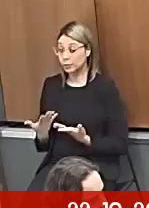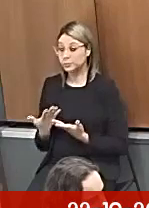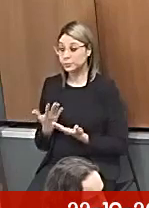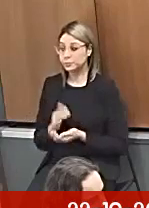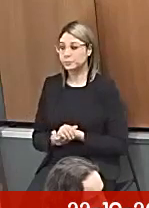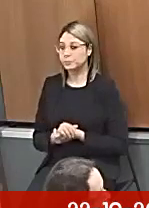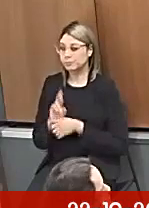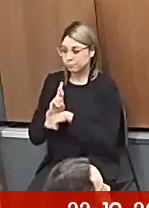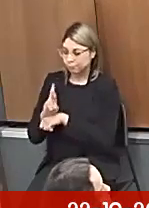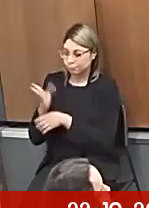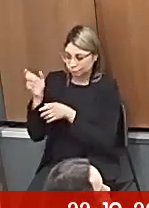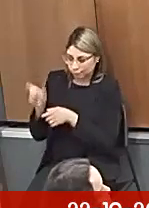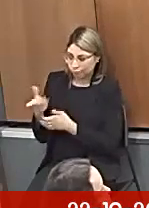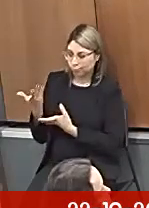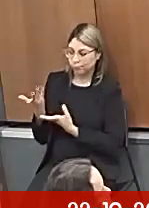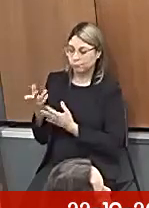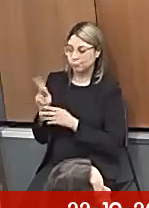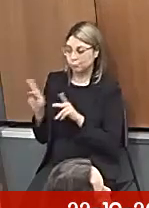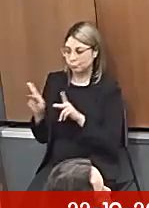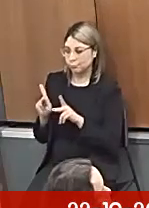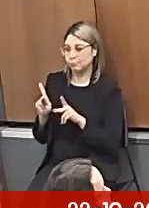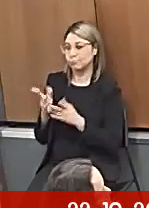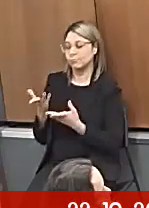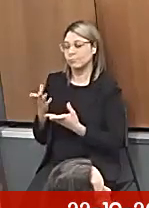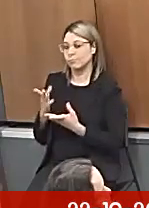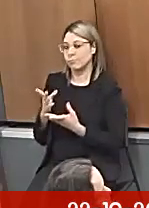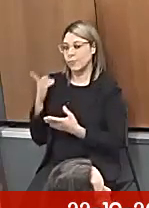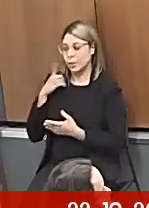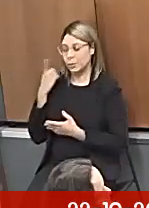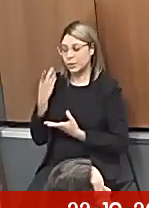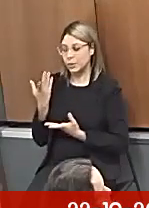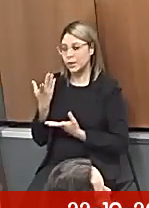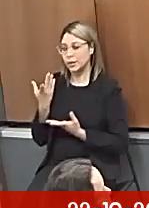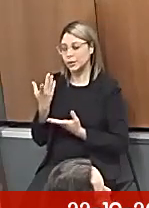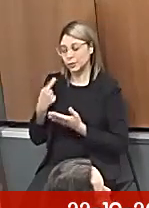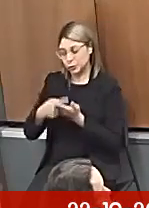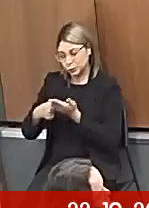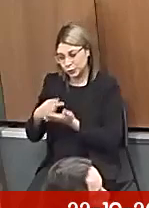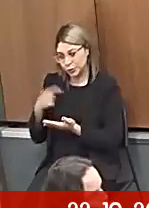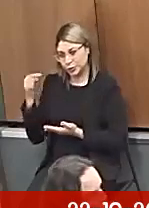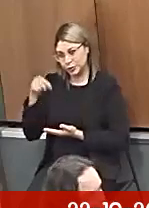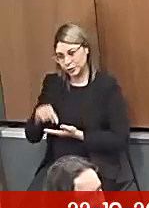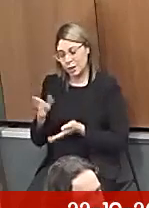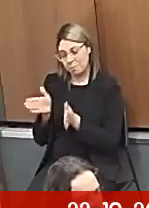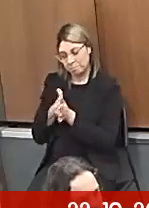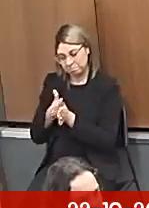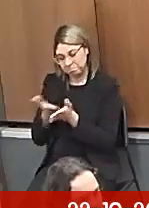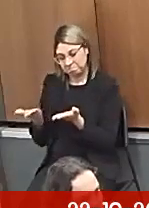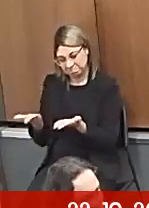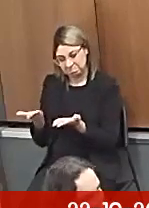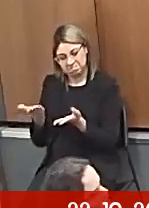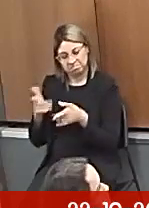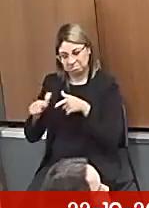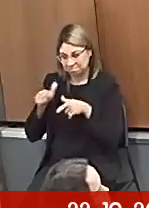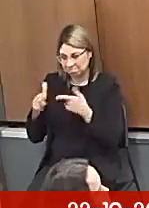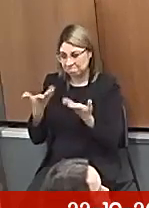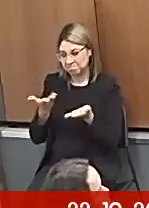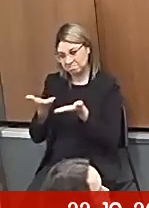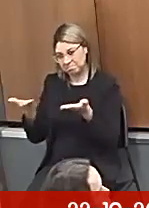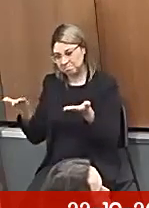Em seu nome, né, eu agradeço o convite, né, parabenizo, né, pelo trabalho, todos os deputados,